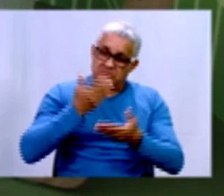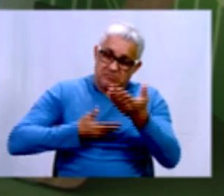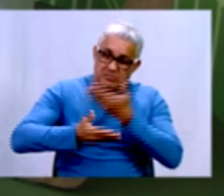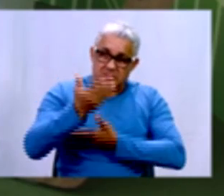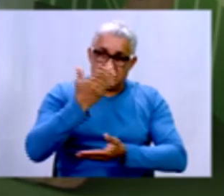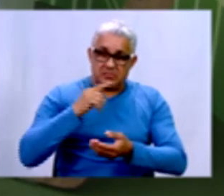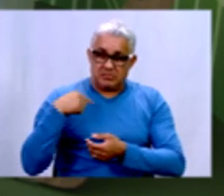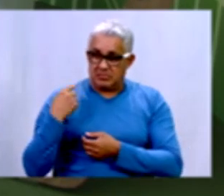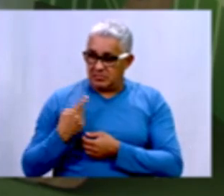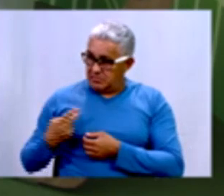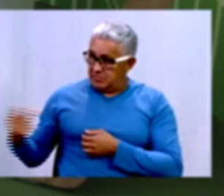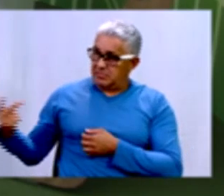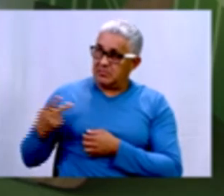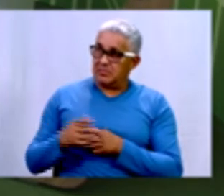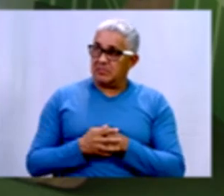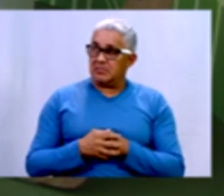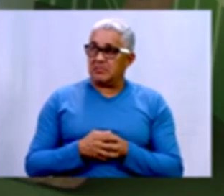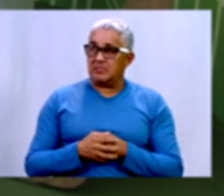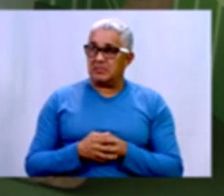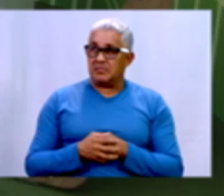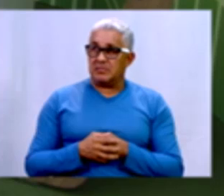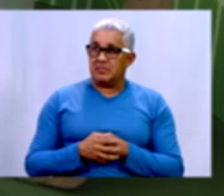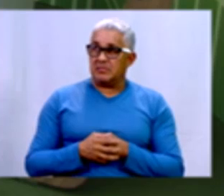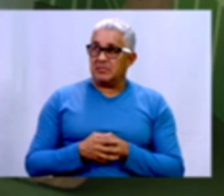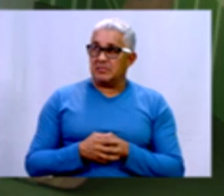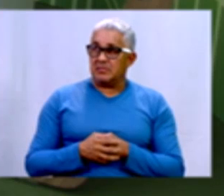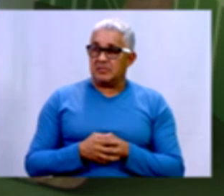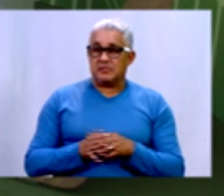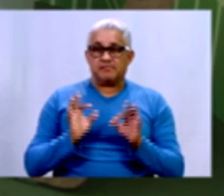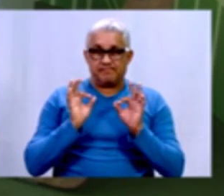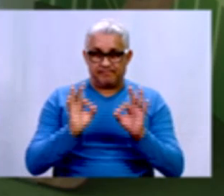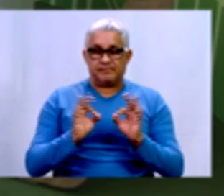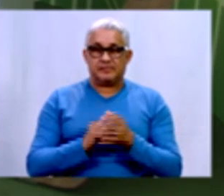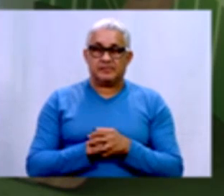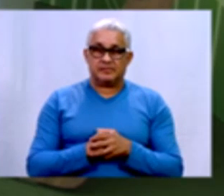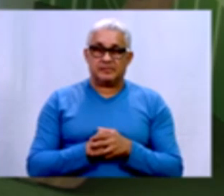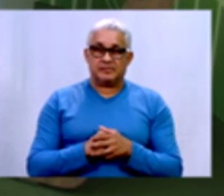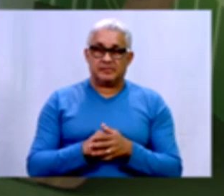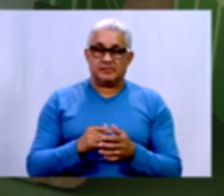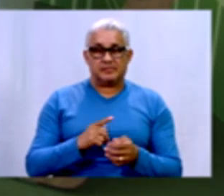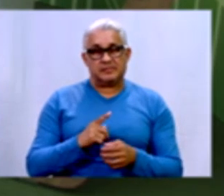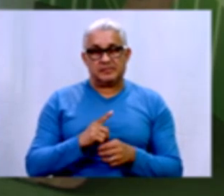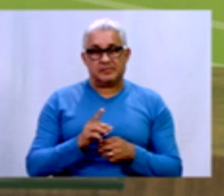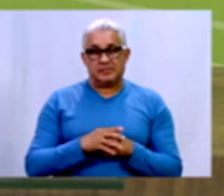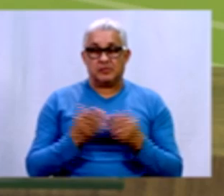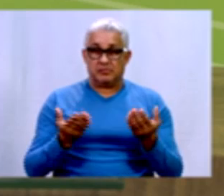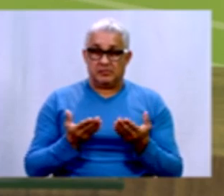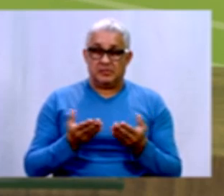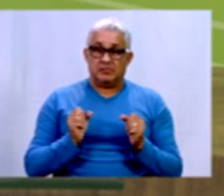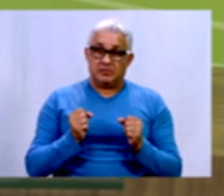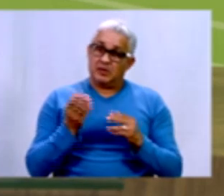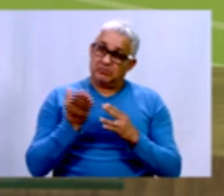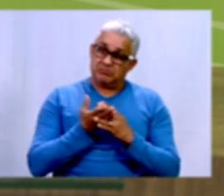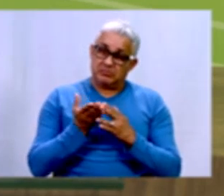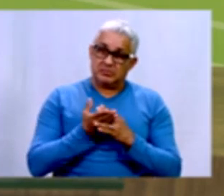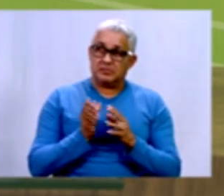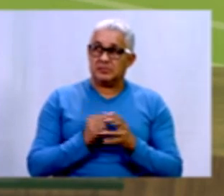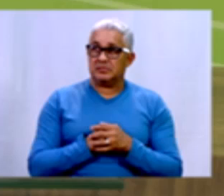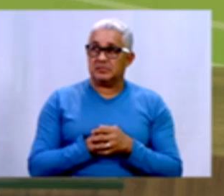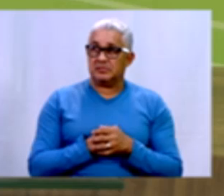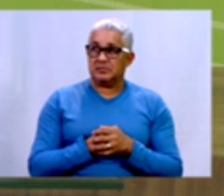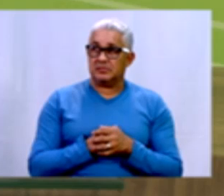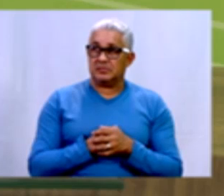conosco aí, né, professora? Pelo fórum. Exatamente. Vocês agora podem, no intervalo,